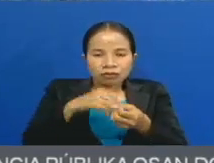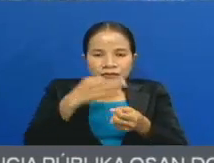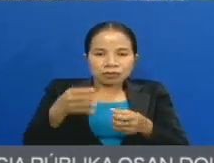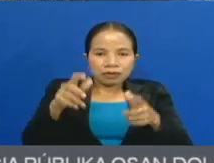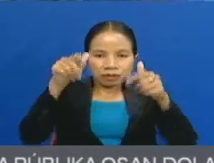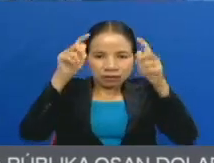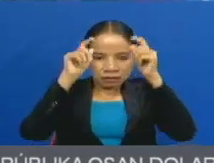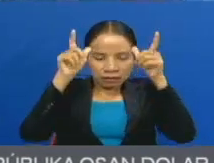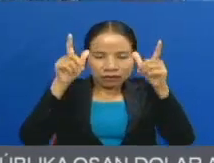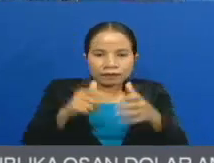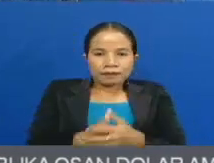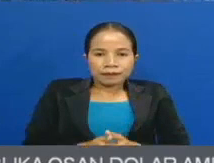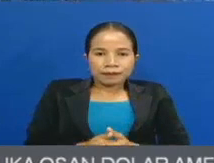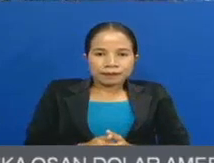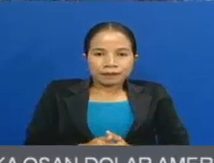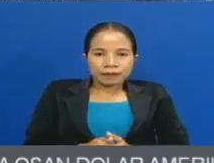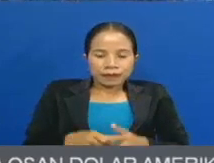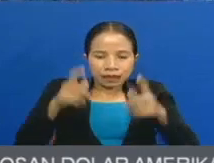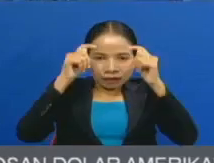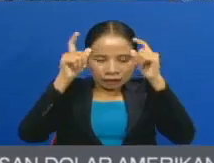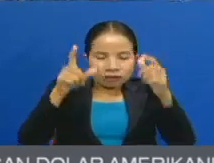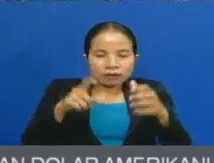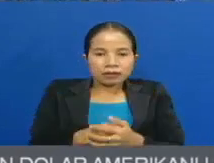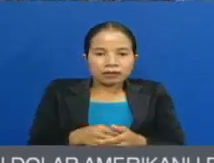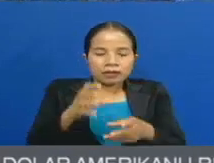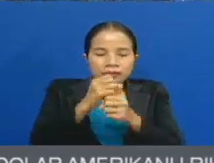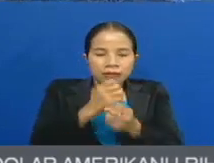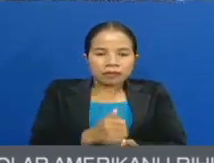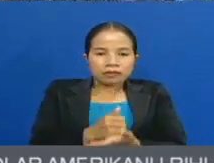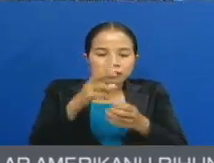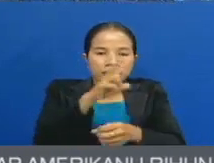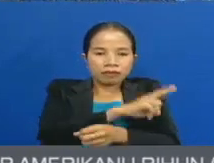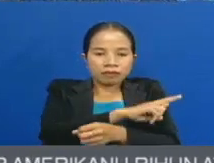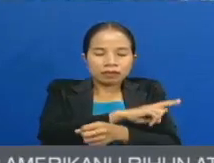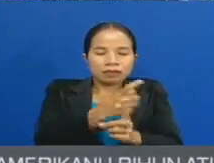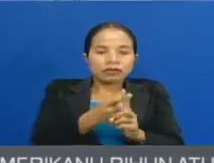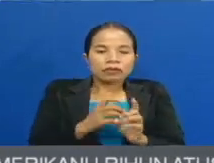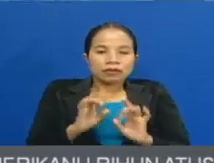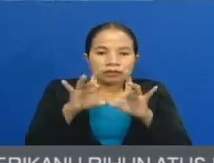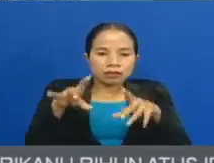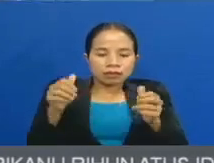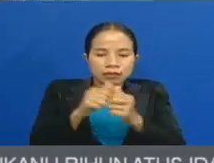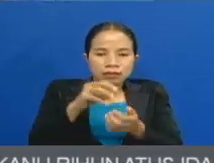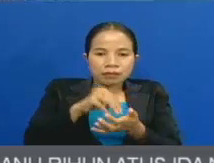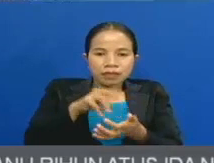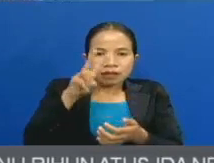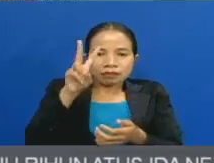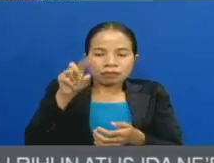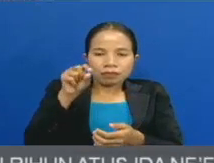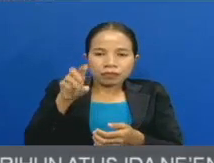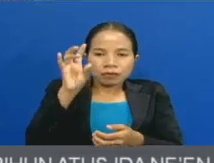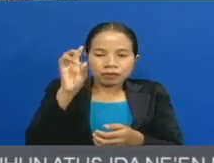iha Timor-Leste. Timor-Leste Mos, simo apoio vacinação, Rússia Austrália, a mútuo milhão drua ponto